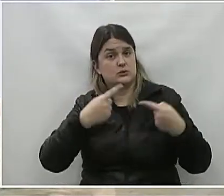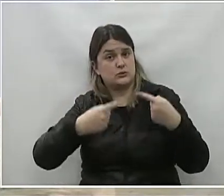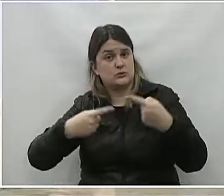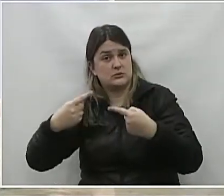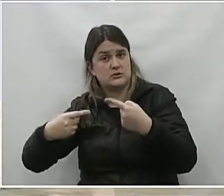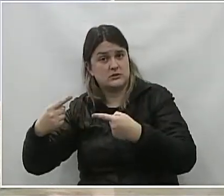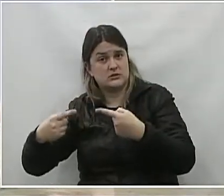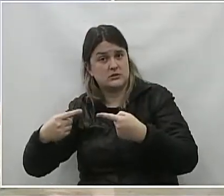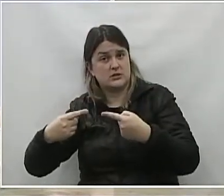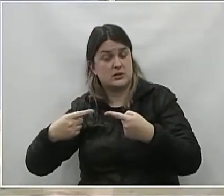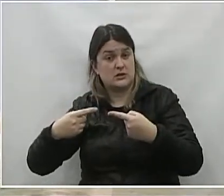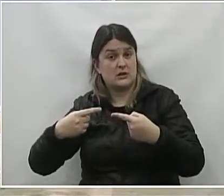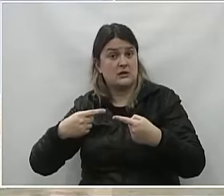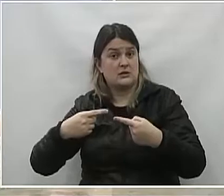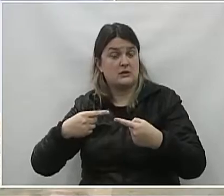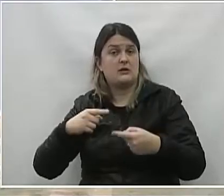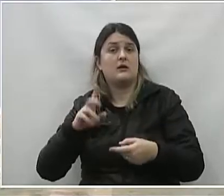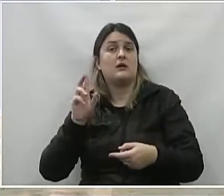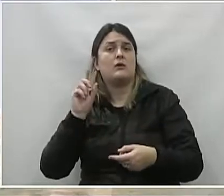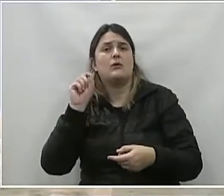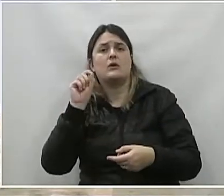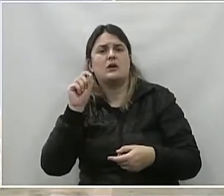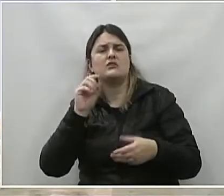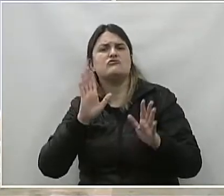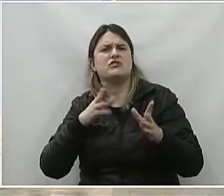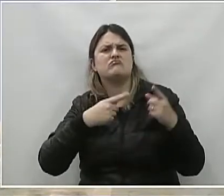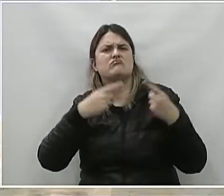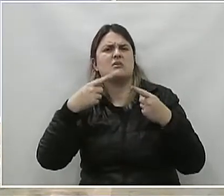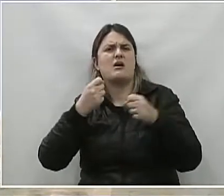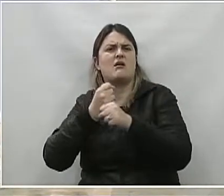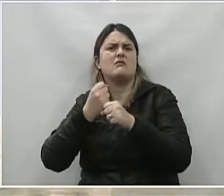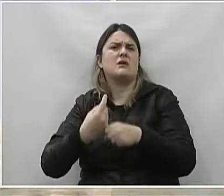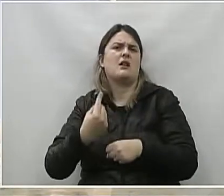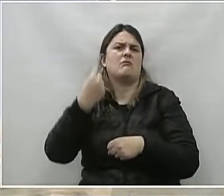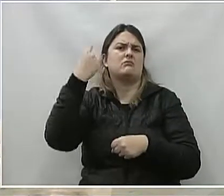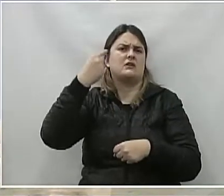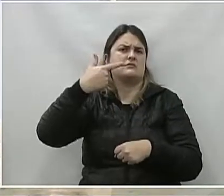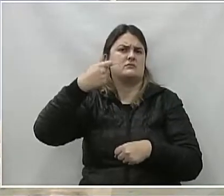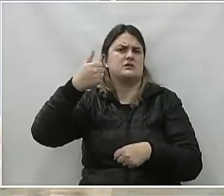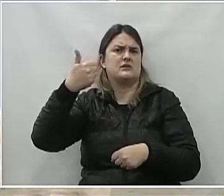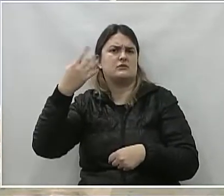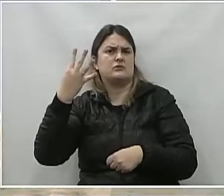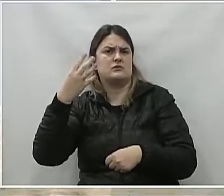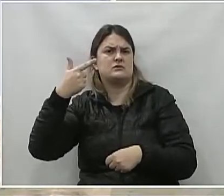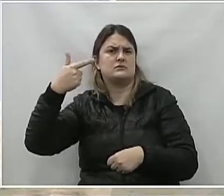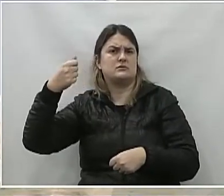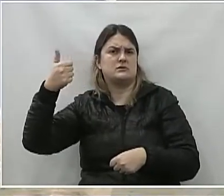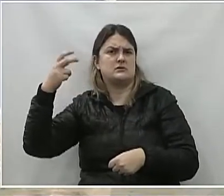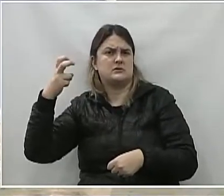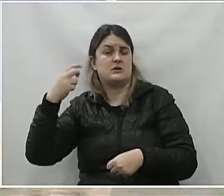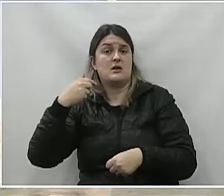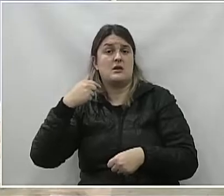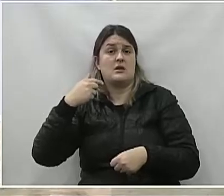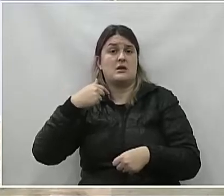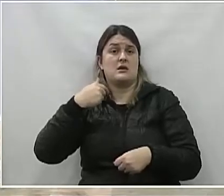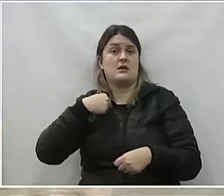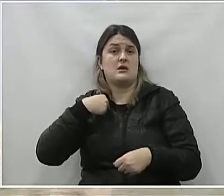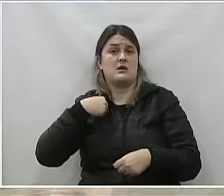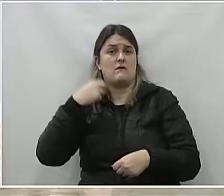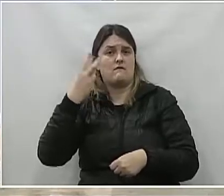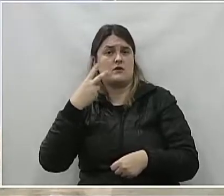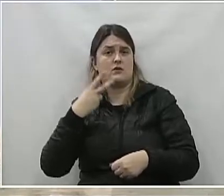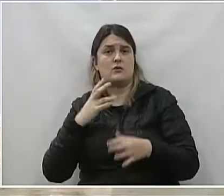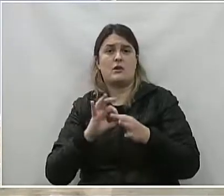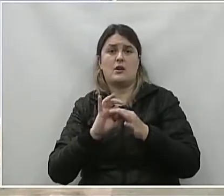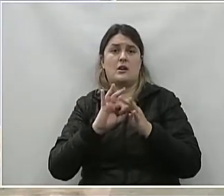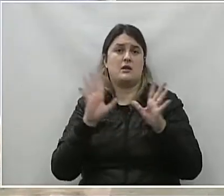uma forma calorosa e que isso foi discutido desde o ano 2014 e 2015. Então, eu fico, como vereador, à